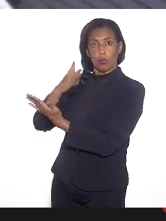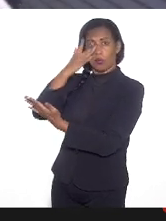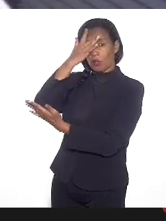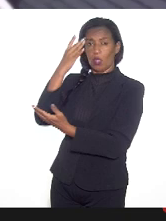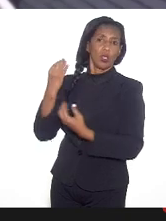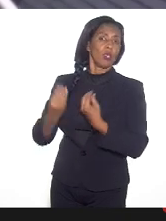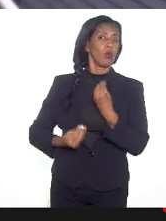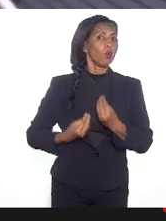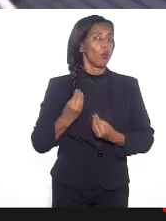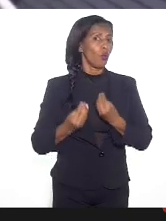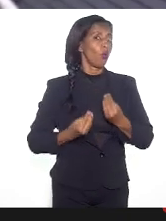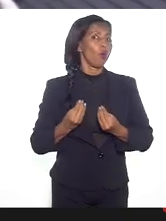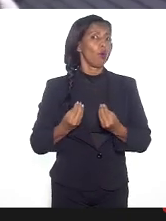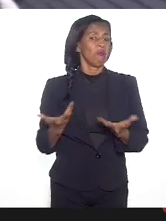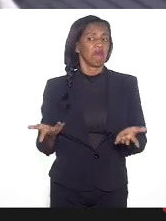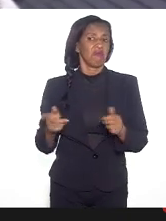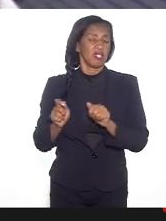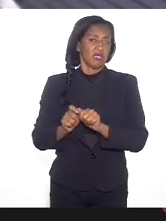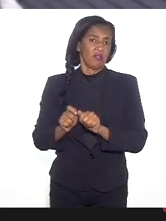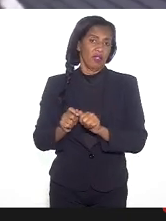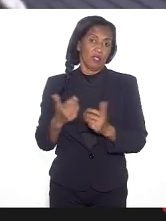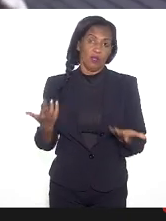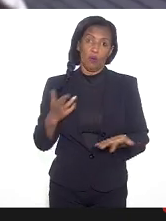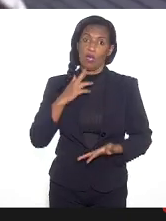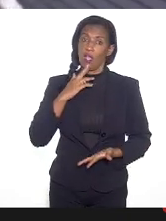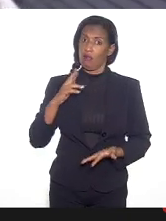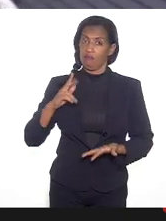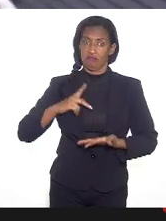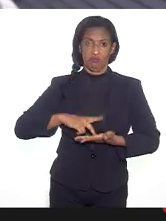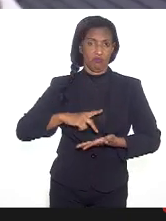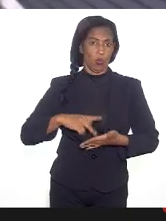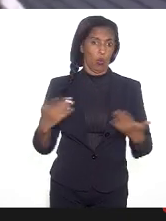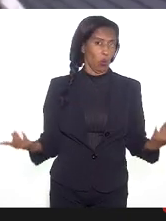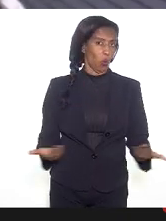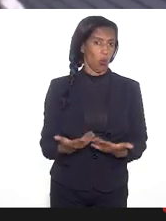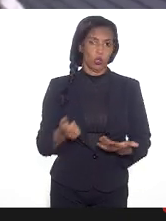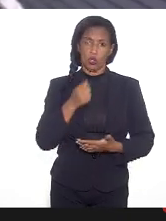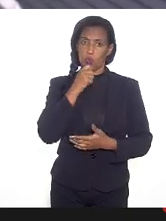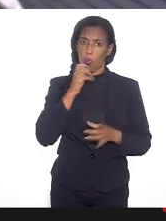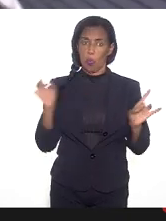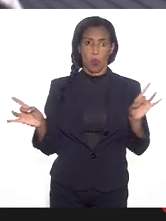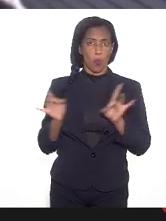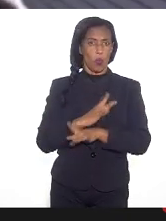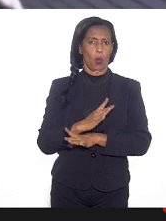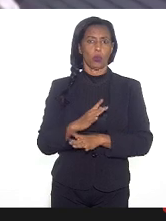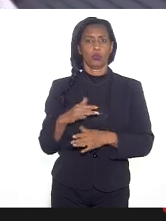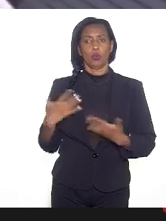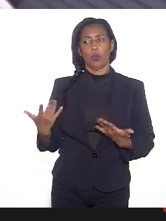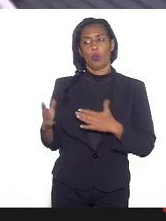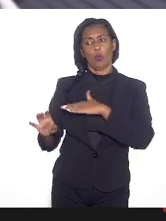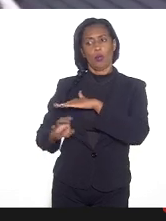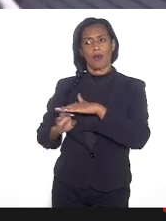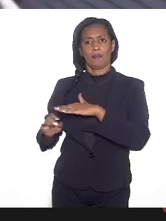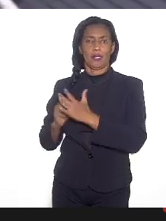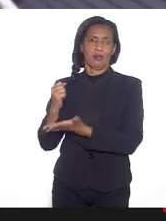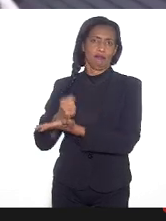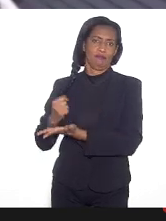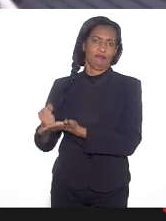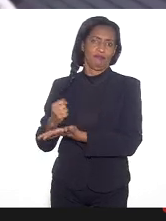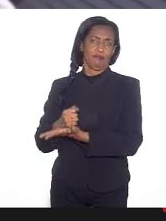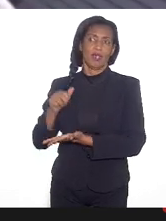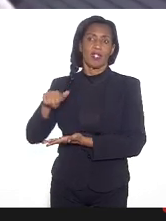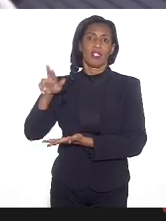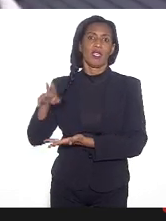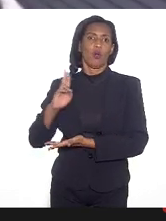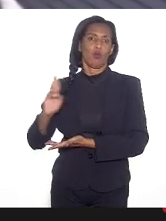isso vai ser feito. Então, realmente, hoje, a gente ainda não tem fechado com essas empresas contratadas quem são